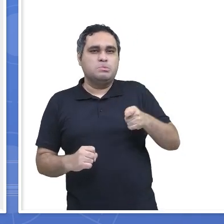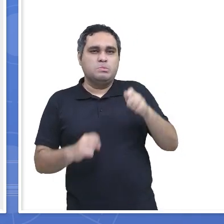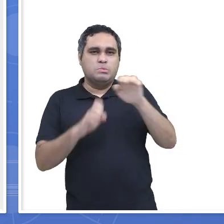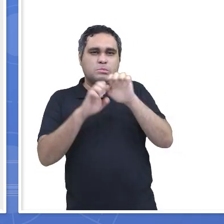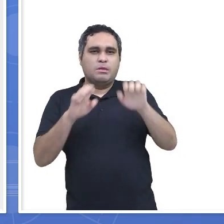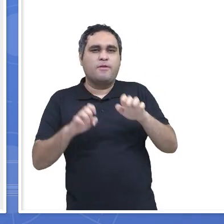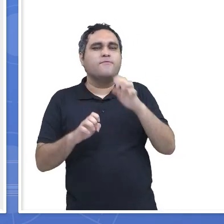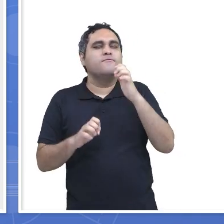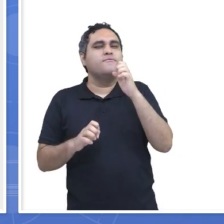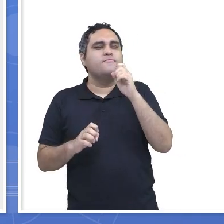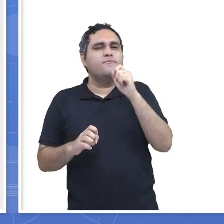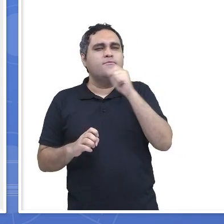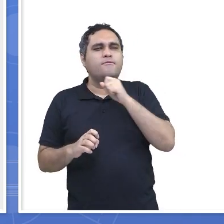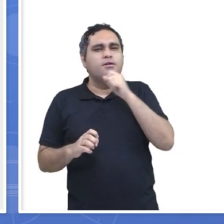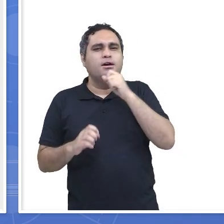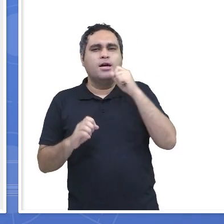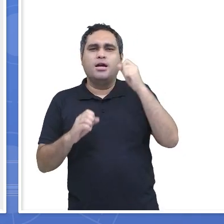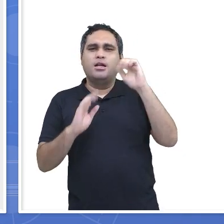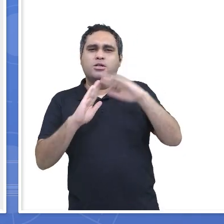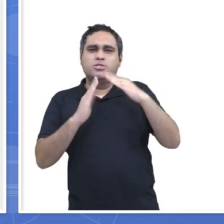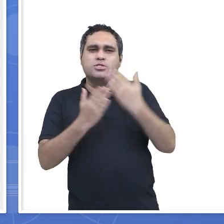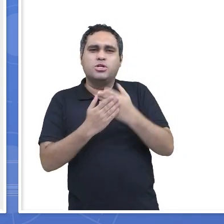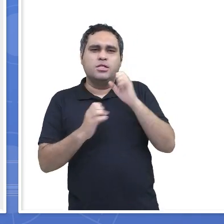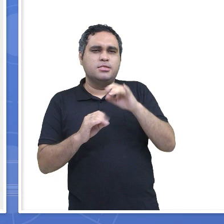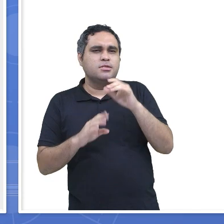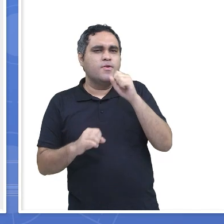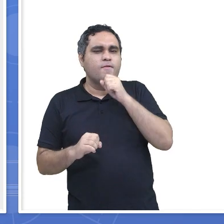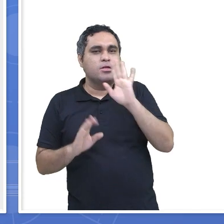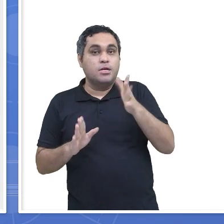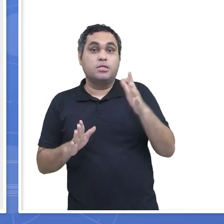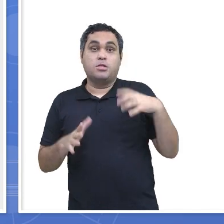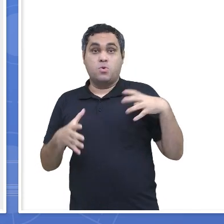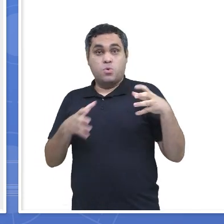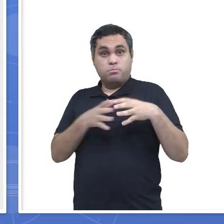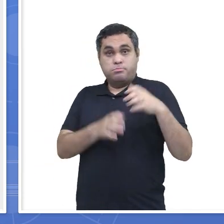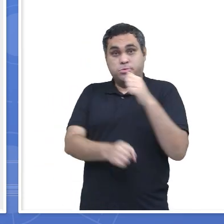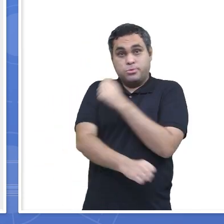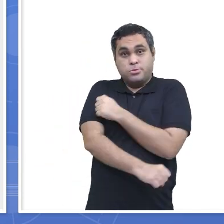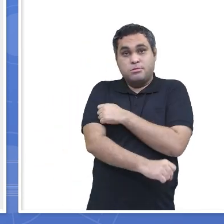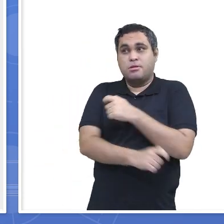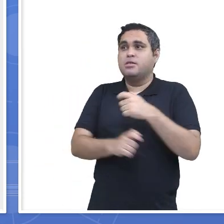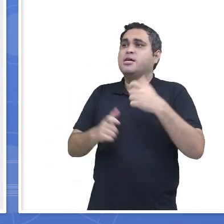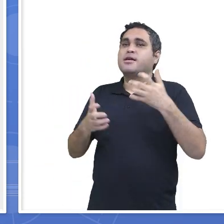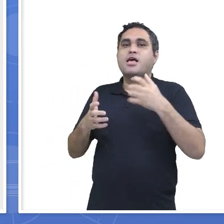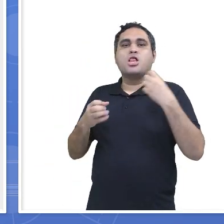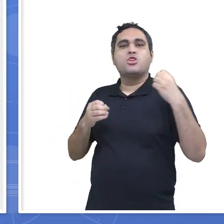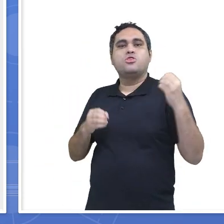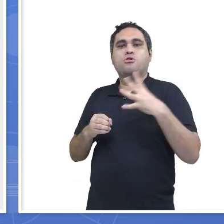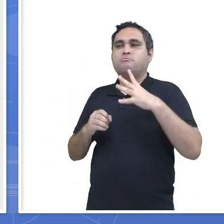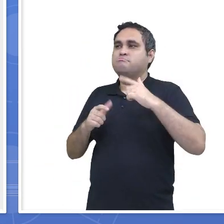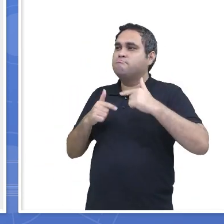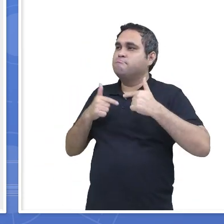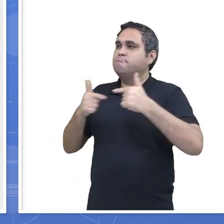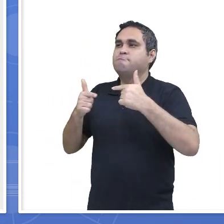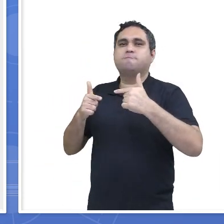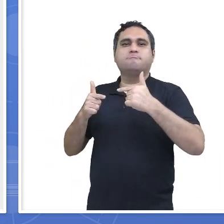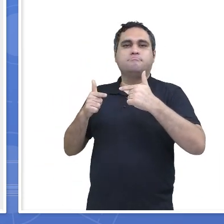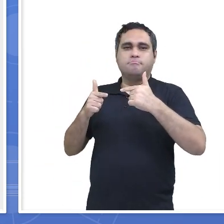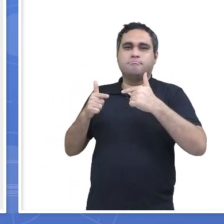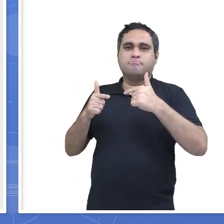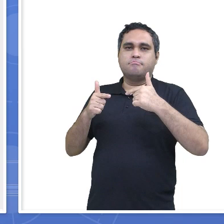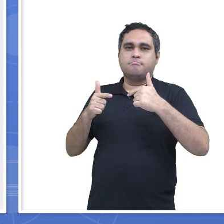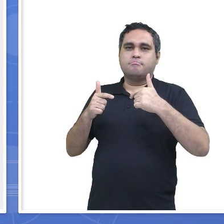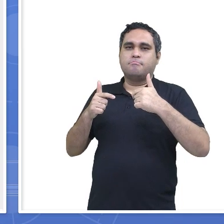Esse movimento estudantil da França, ele vai conseguir trazer para apoiá-lo outros movimentos, os movimentos